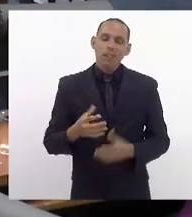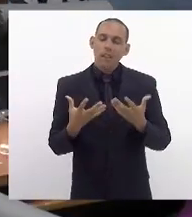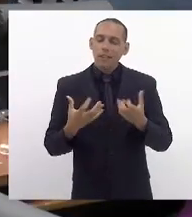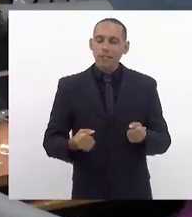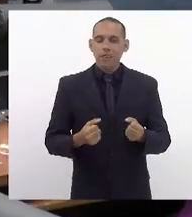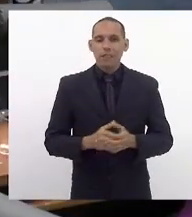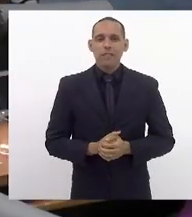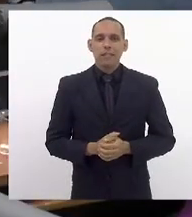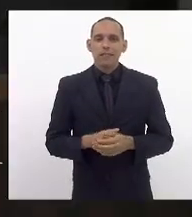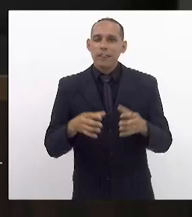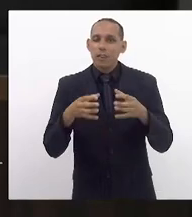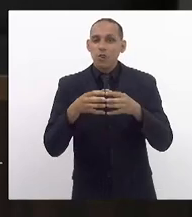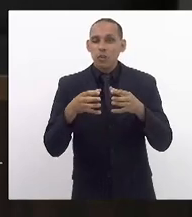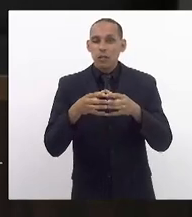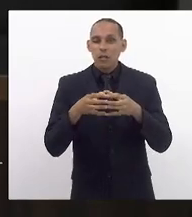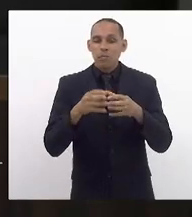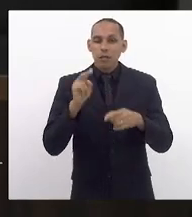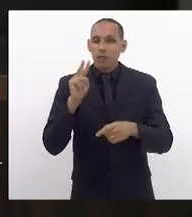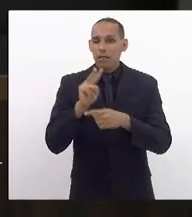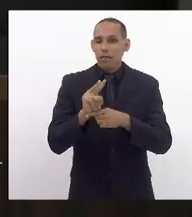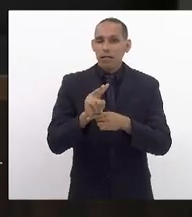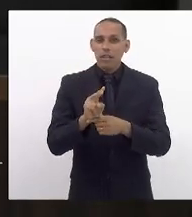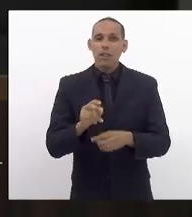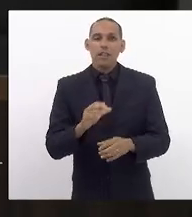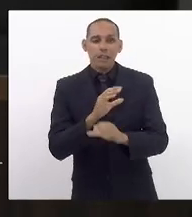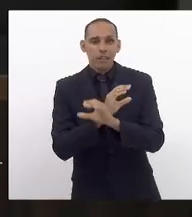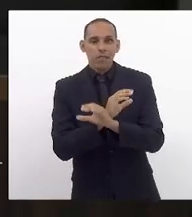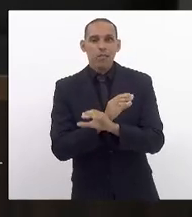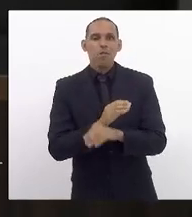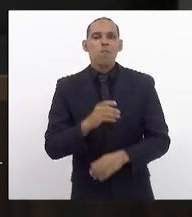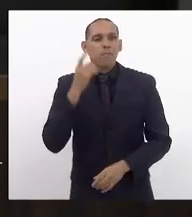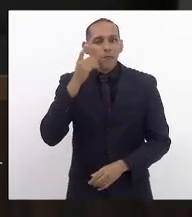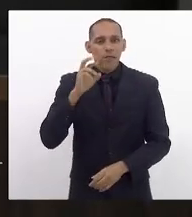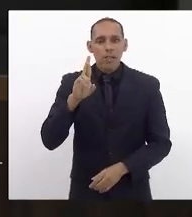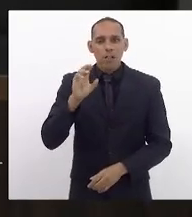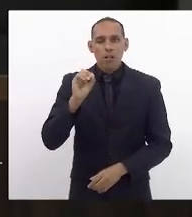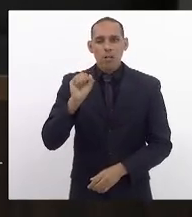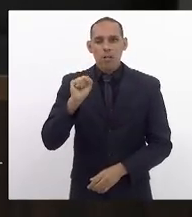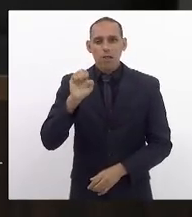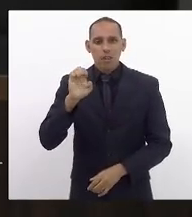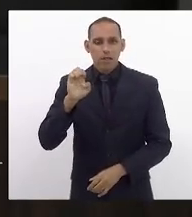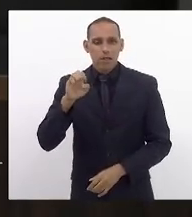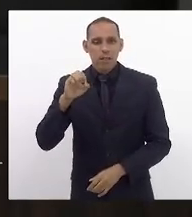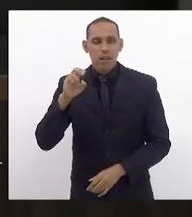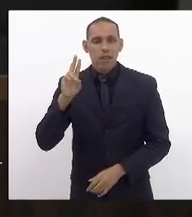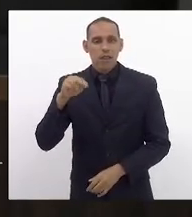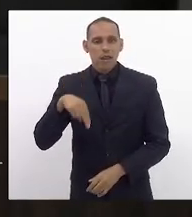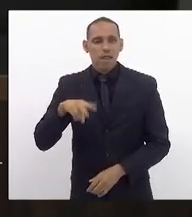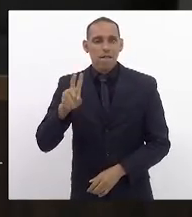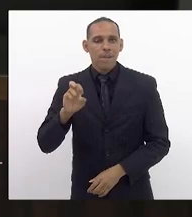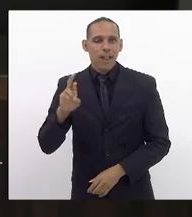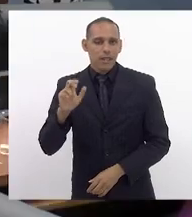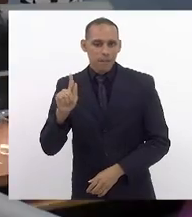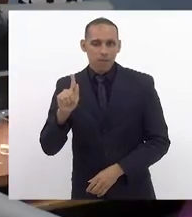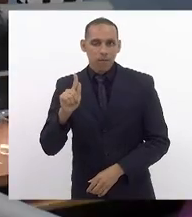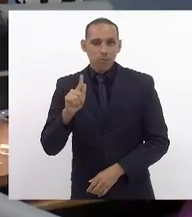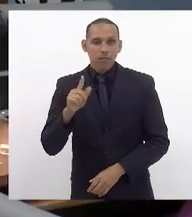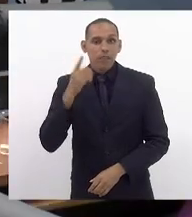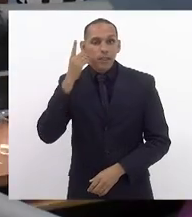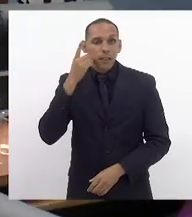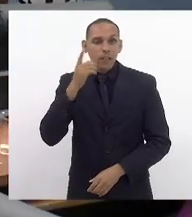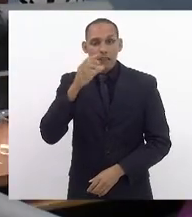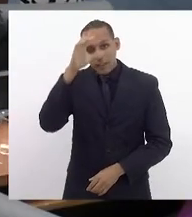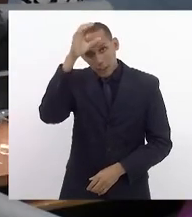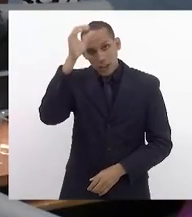Favorável. Pela Comissão de Defesa Civil, deputado Rosenberg Reis. Deputado Rosenberg, deputada Tia Ju.